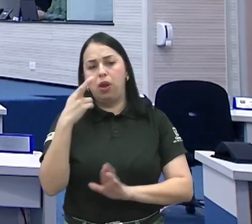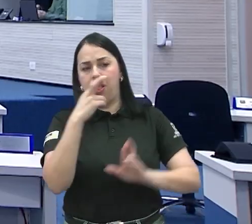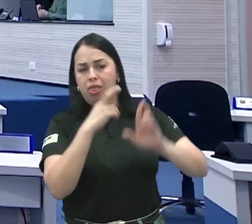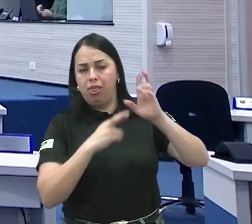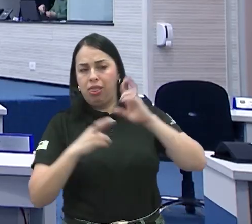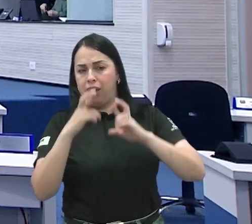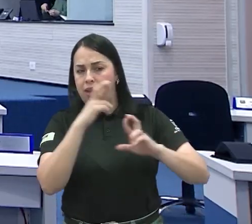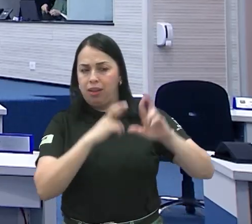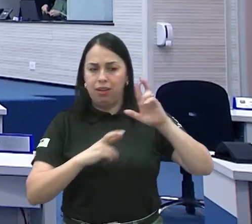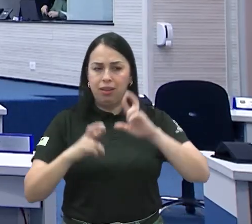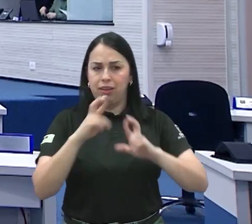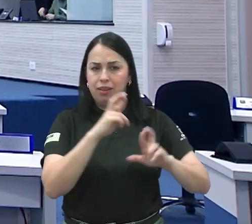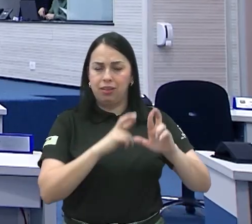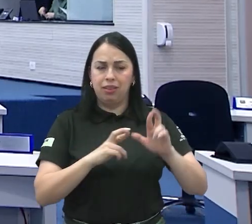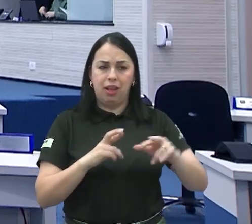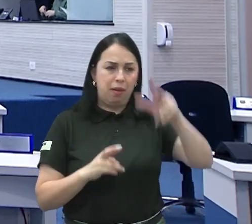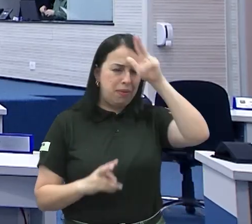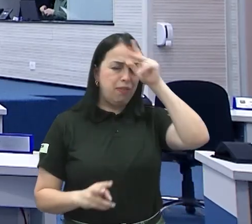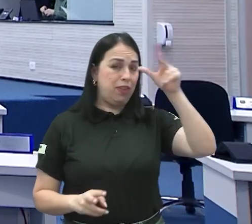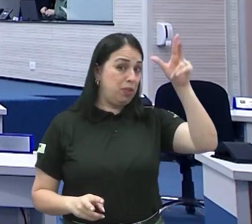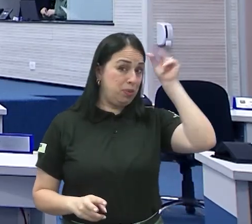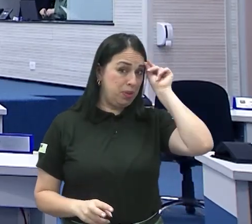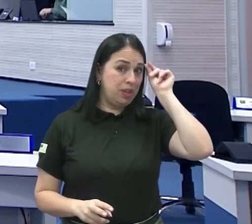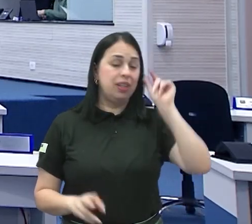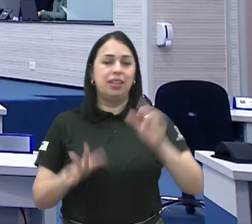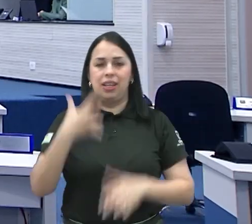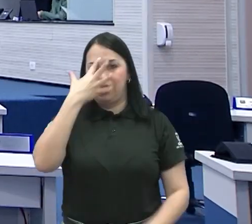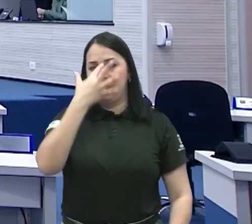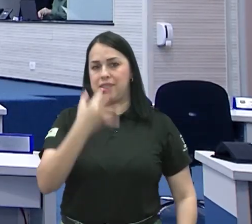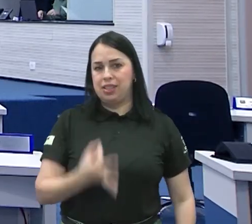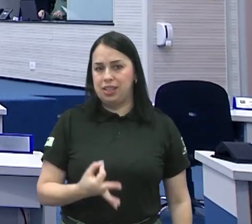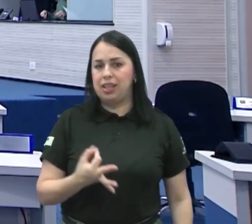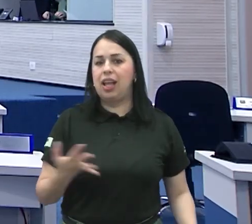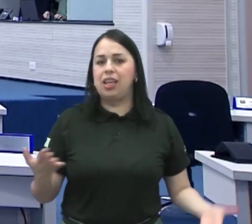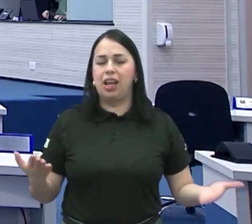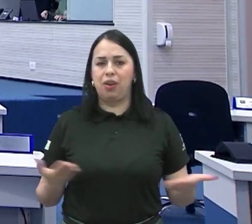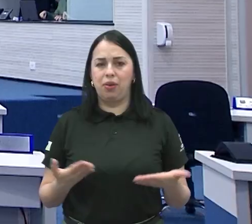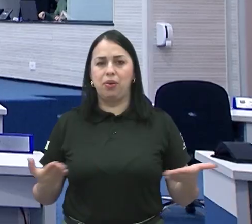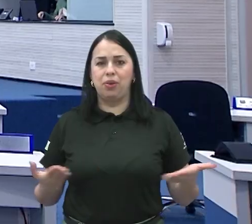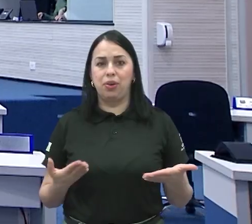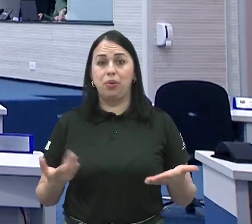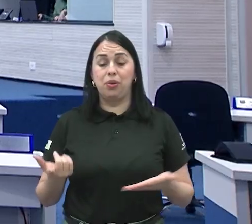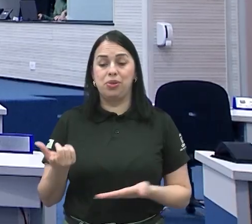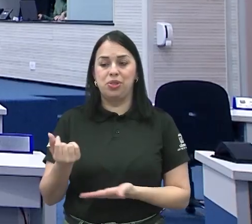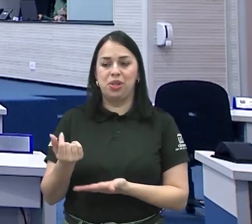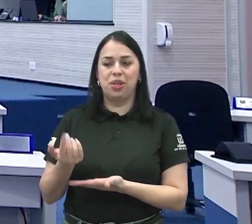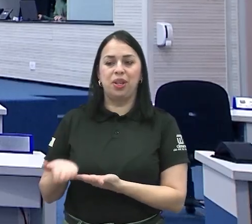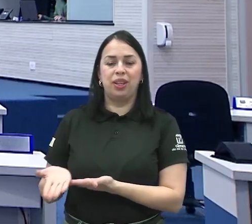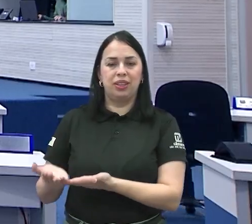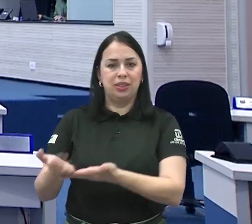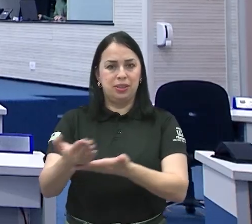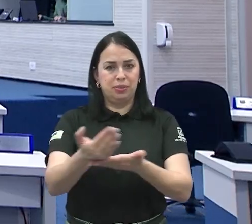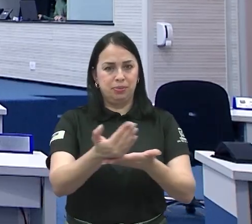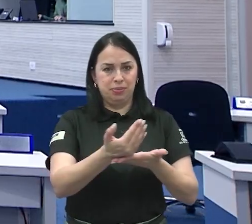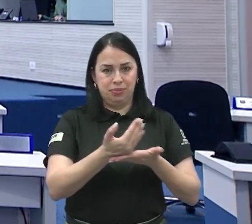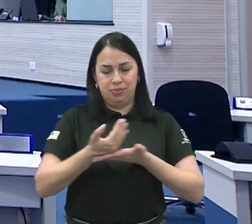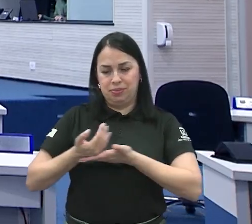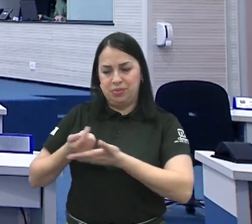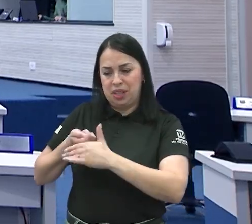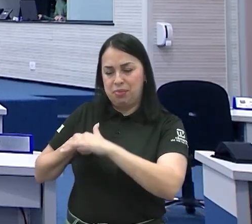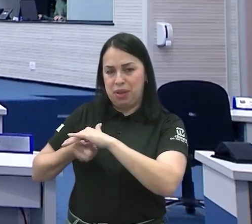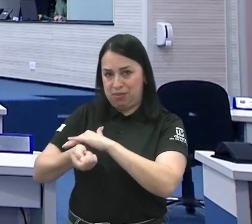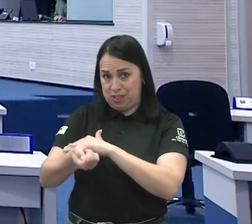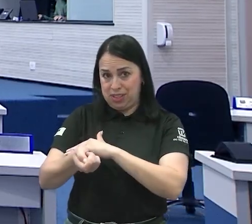fiscalizador das ações e atos do Poder Executivo e com certeza agora com os recursos que vão ser oriundos